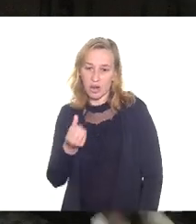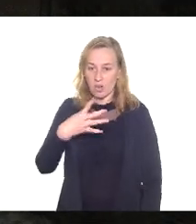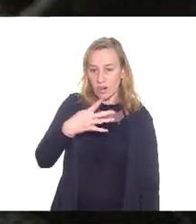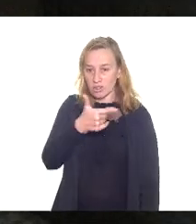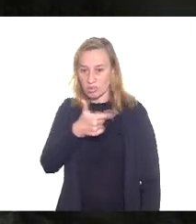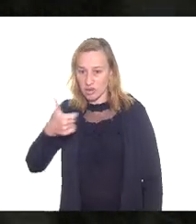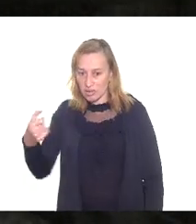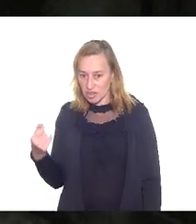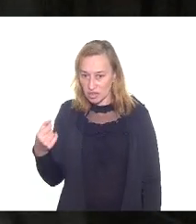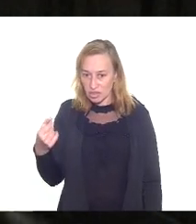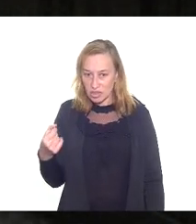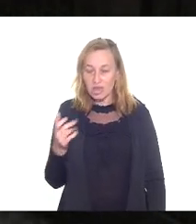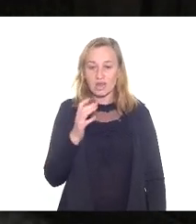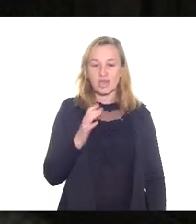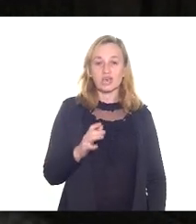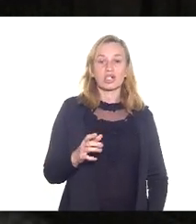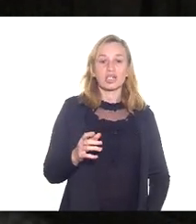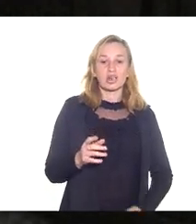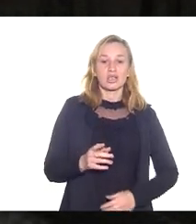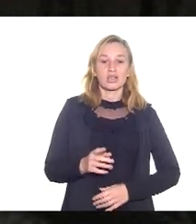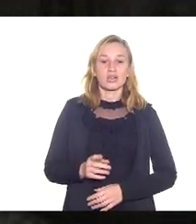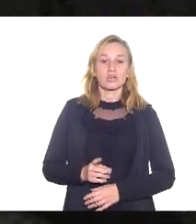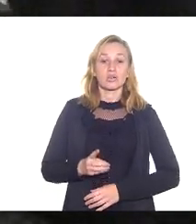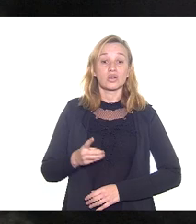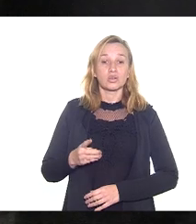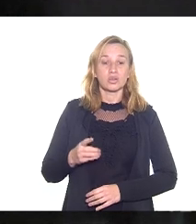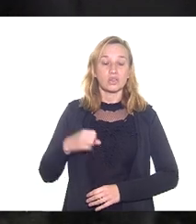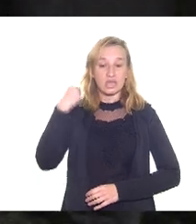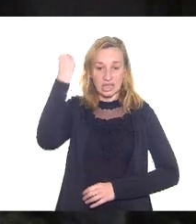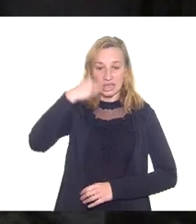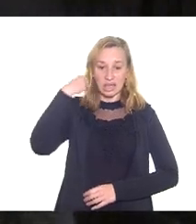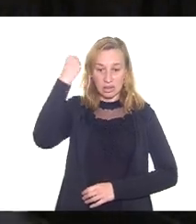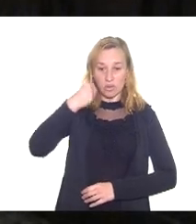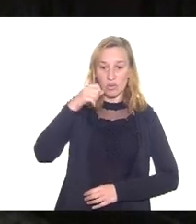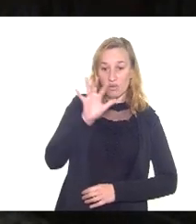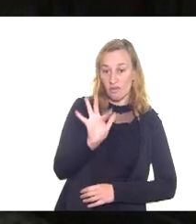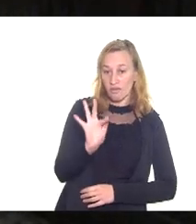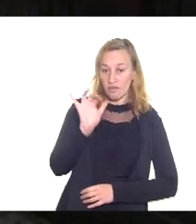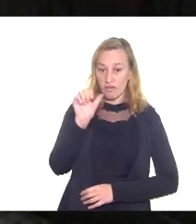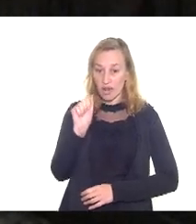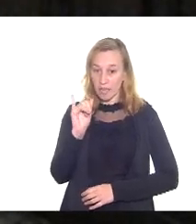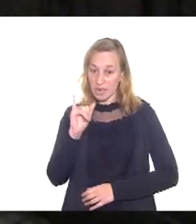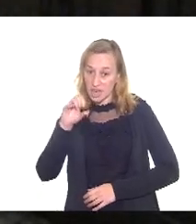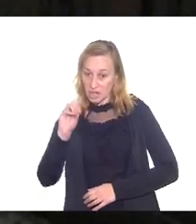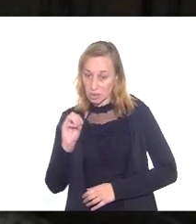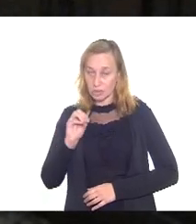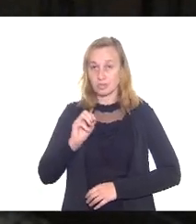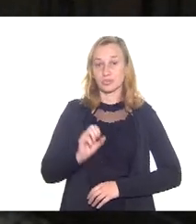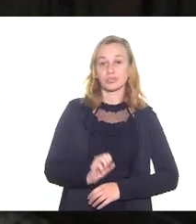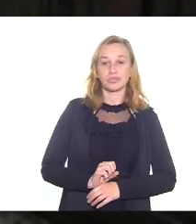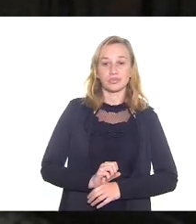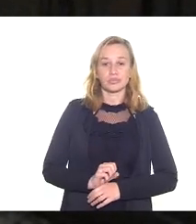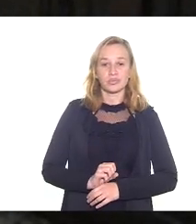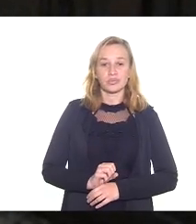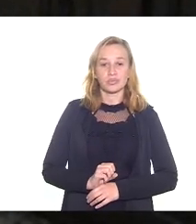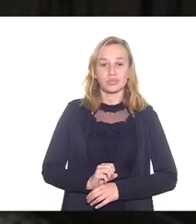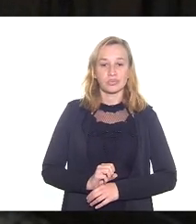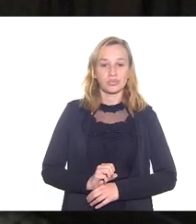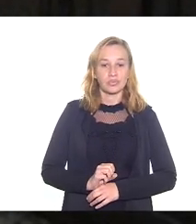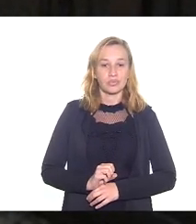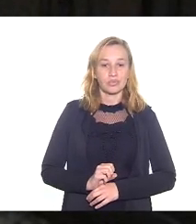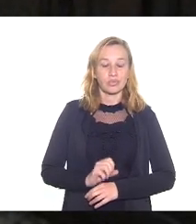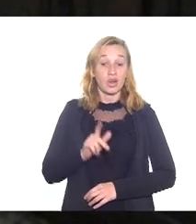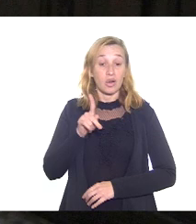2020, de autoria do nobre senador Fabiano Contarato. Estabelecer